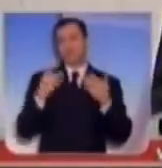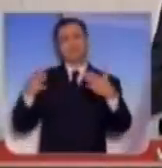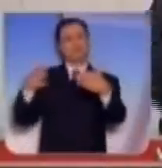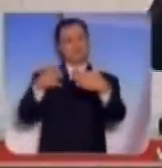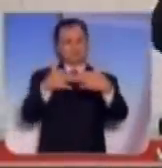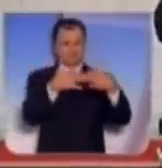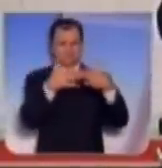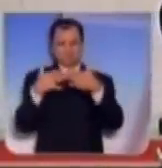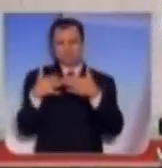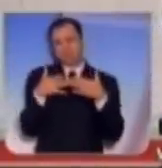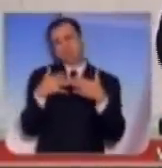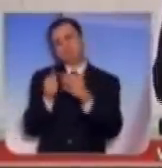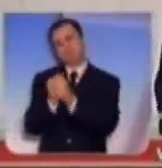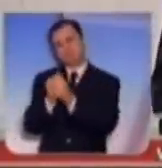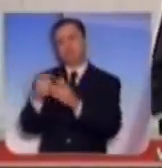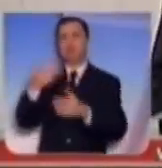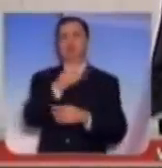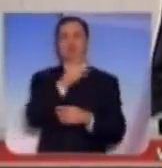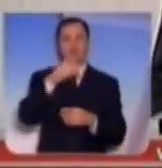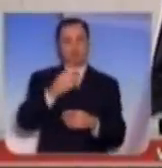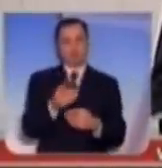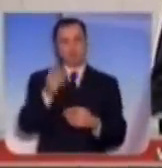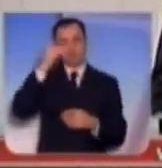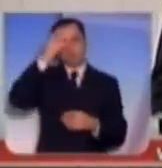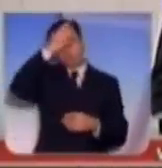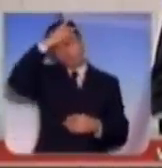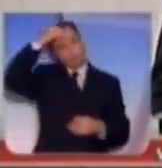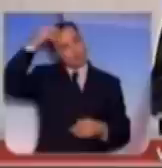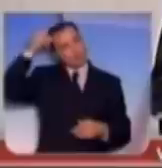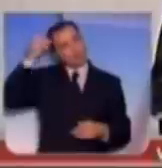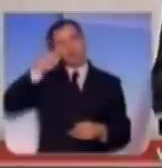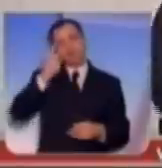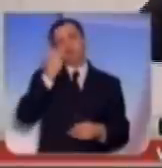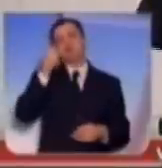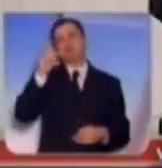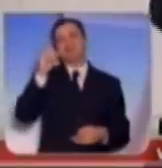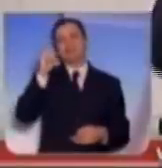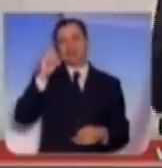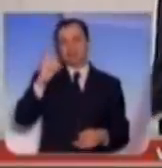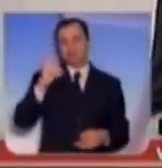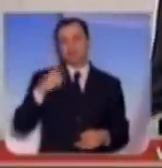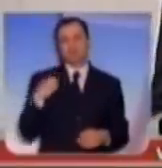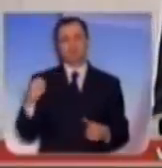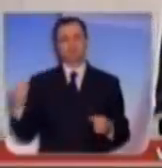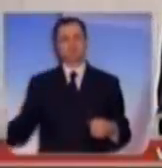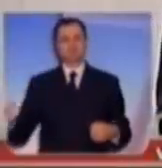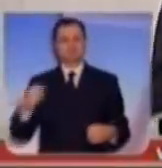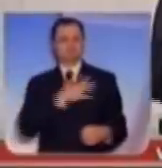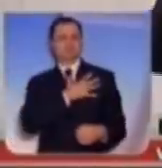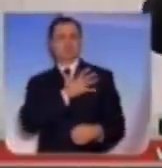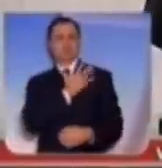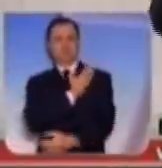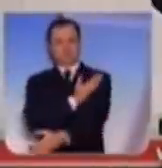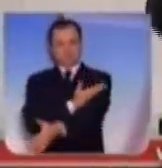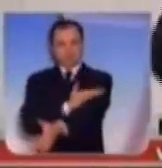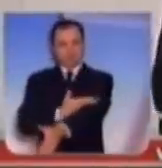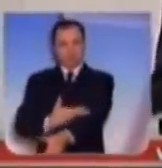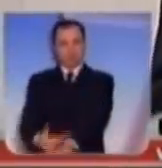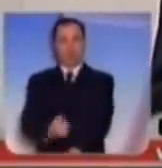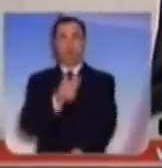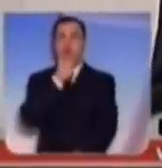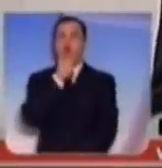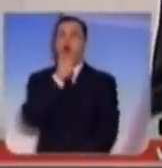fazer um apelo aqui ao prefeito Fernando Haddad para que não manche a honra